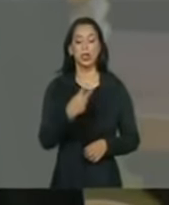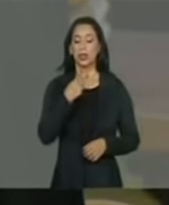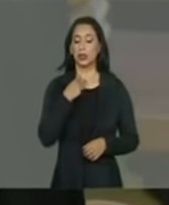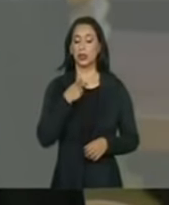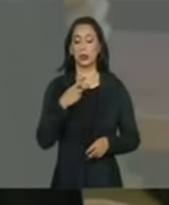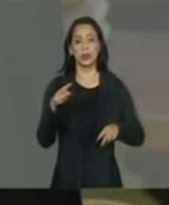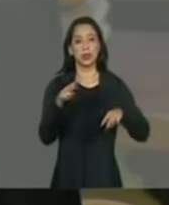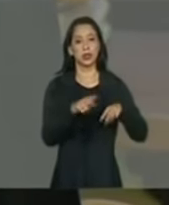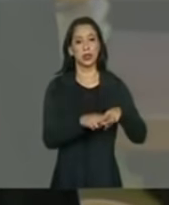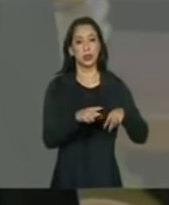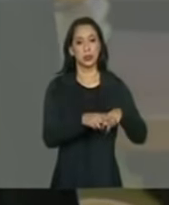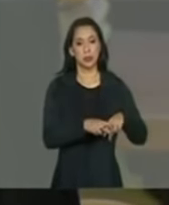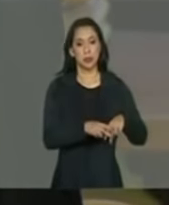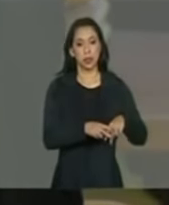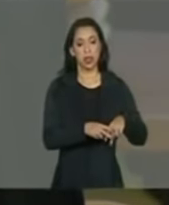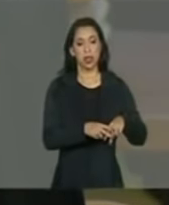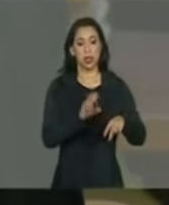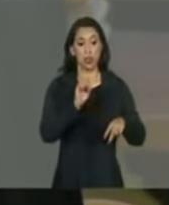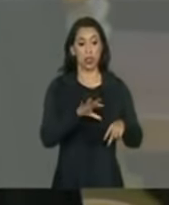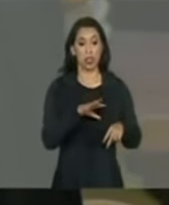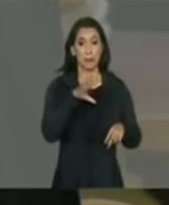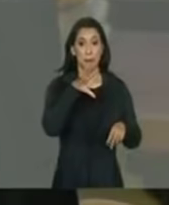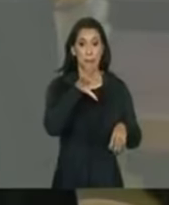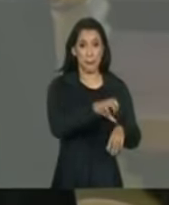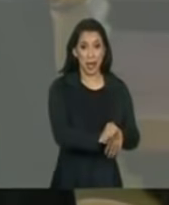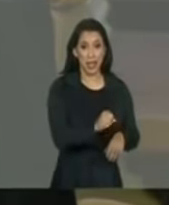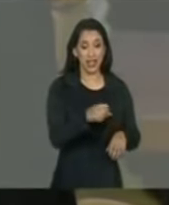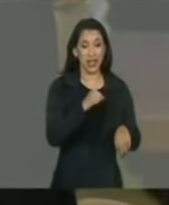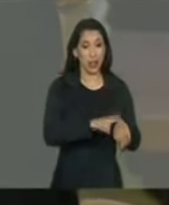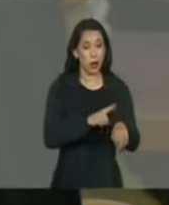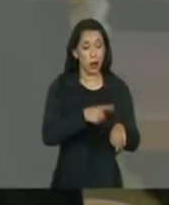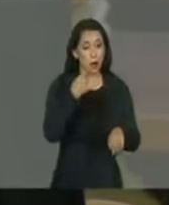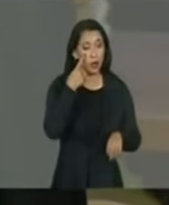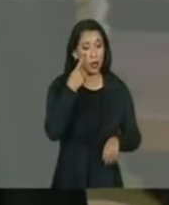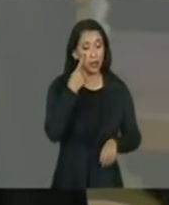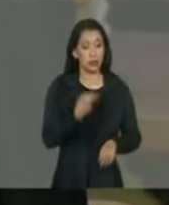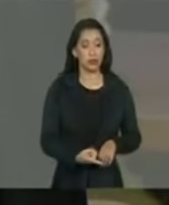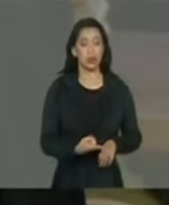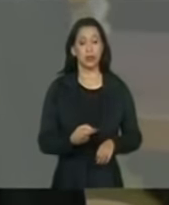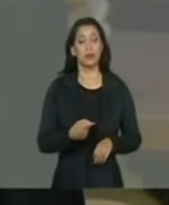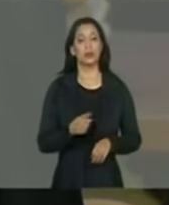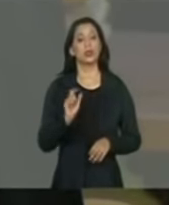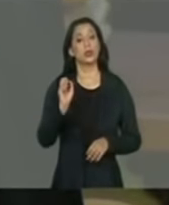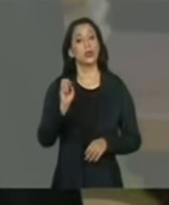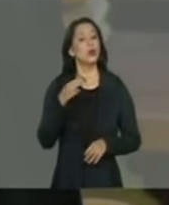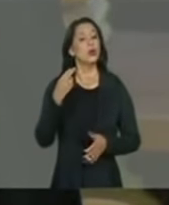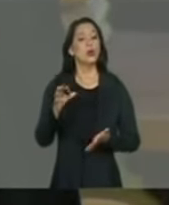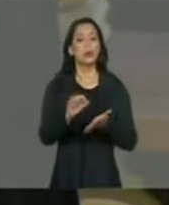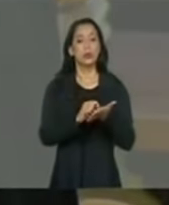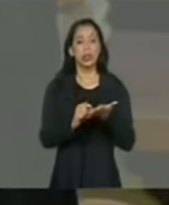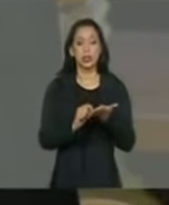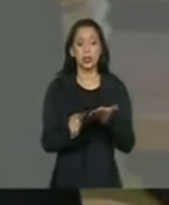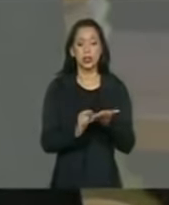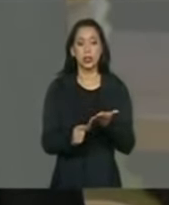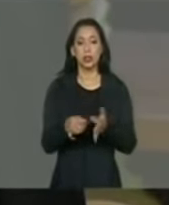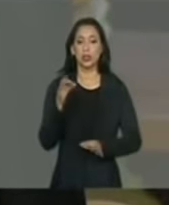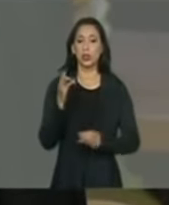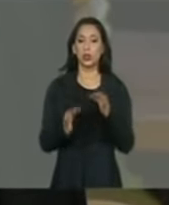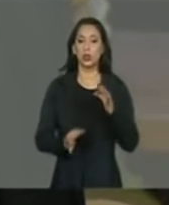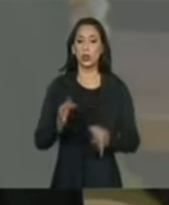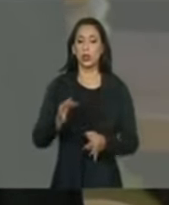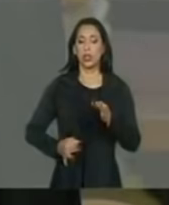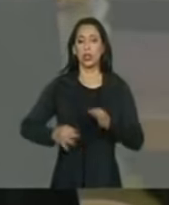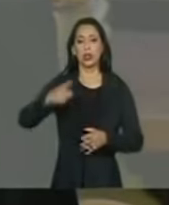senão em virtude de flagrante delito ou por ordem escrita e fundamentada da autoridade judiciária competente